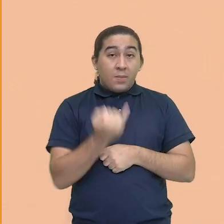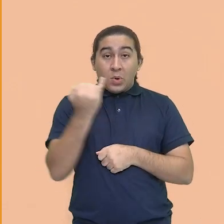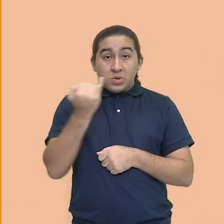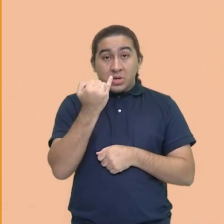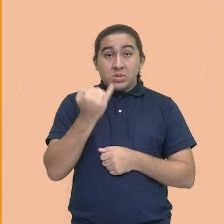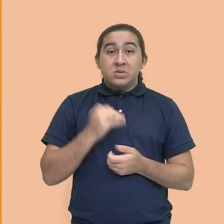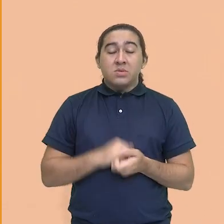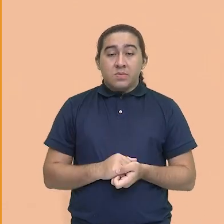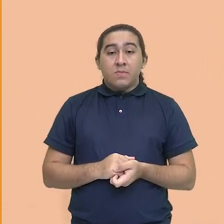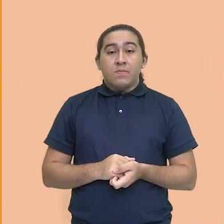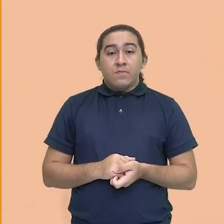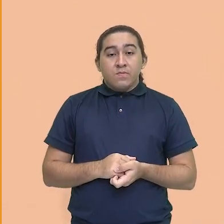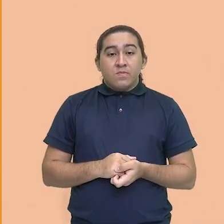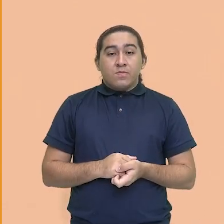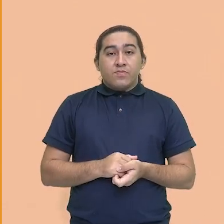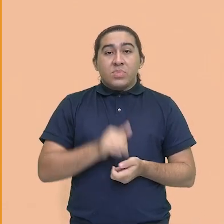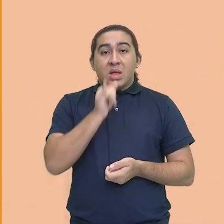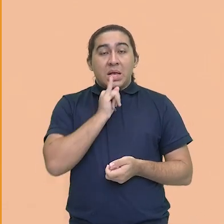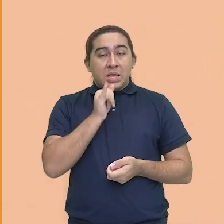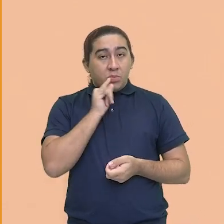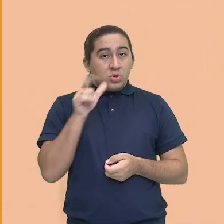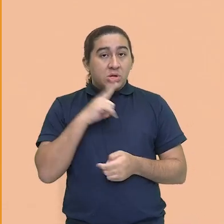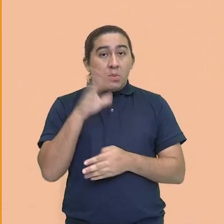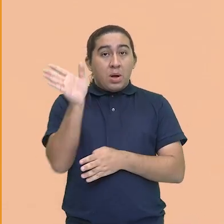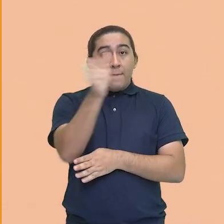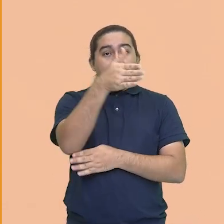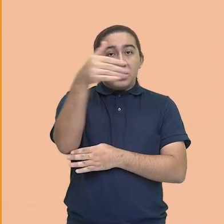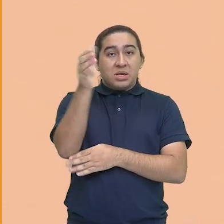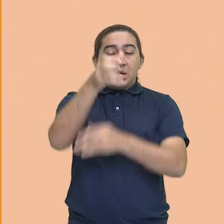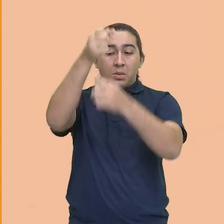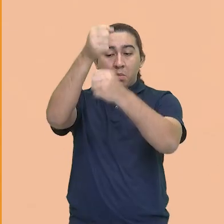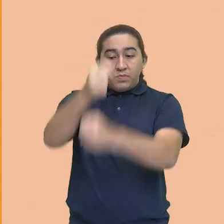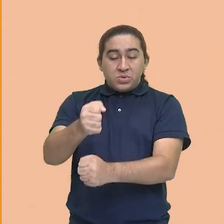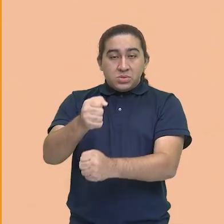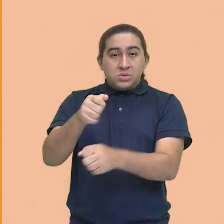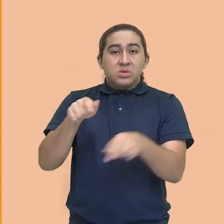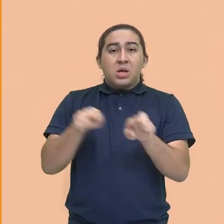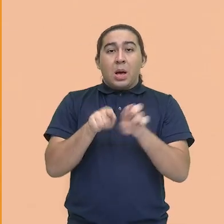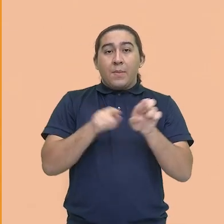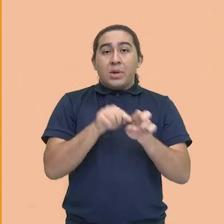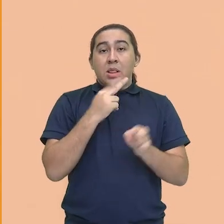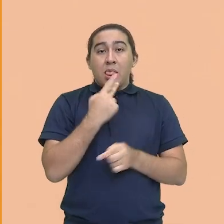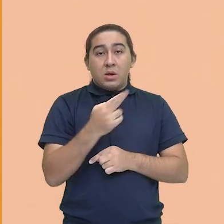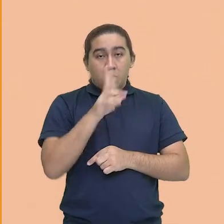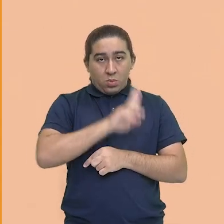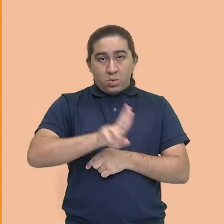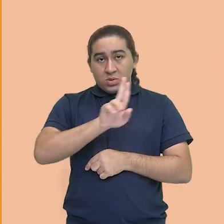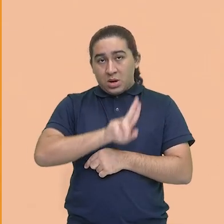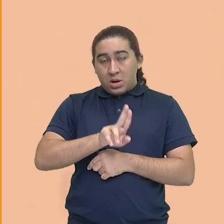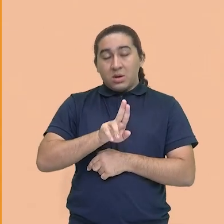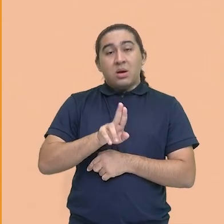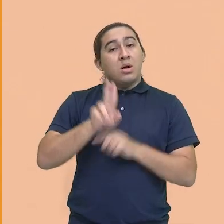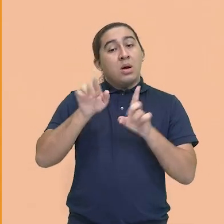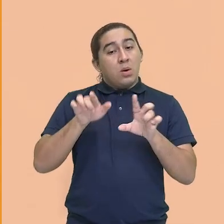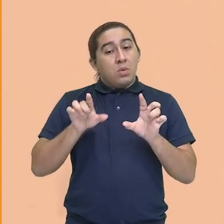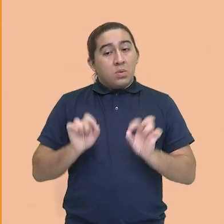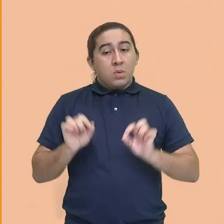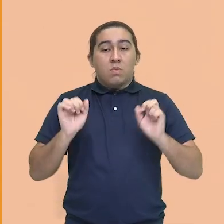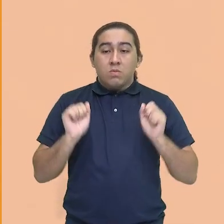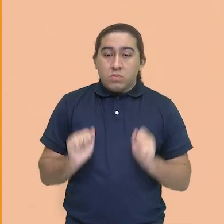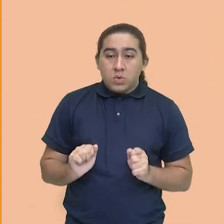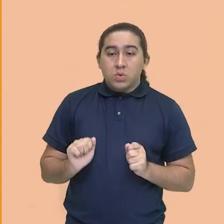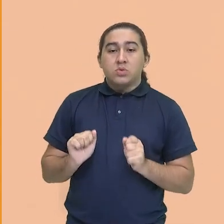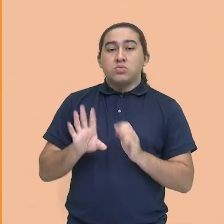vezes, uma bandeira que você coloca ali, né, o idioma que você usa, ele acaba servindo como